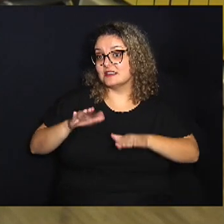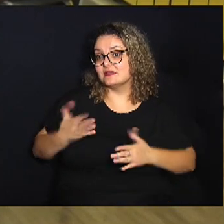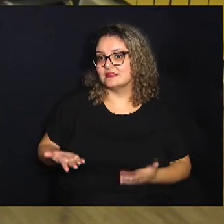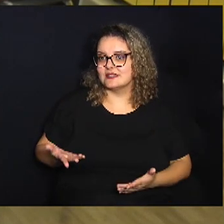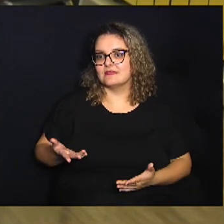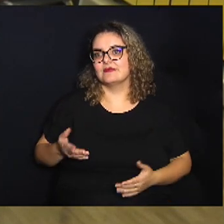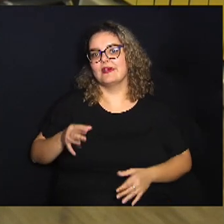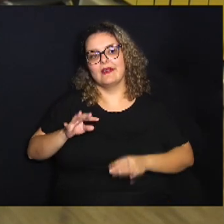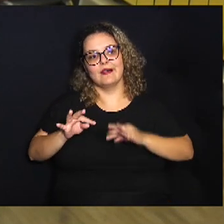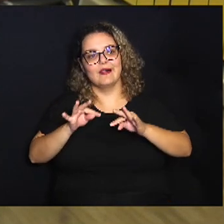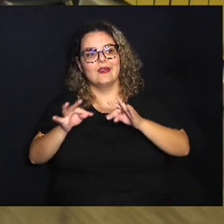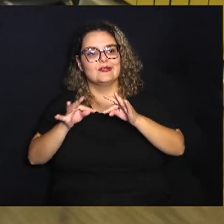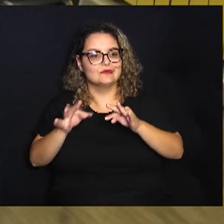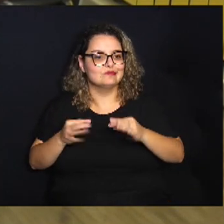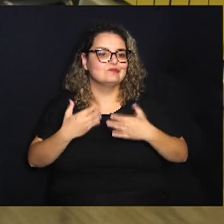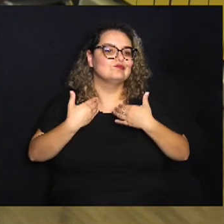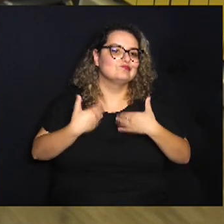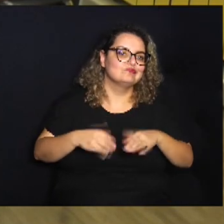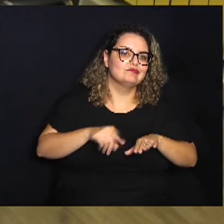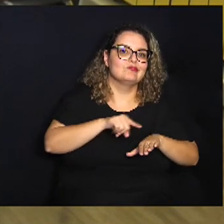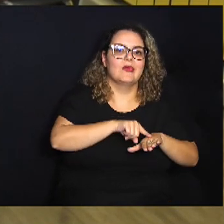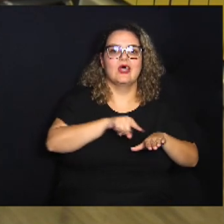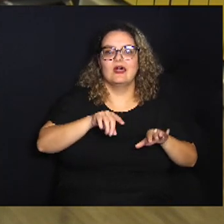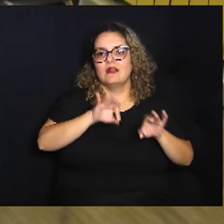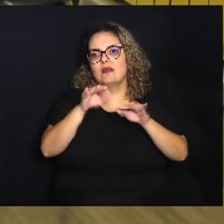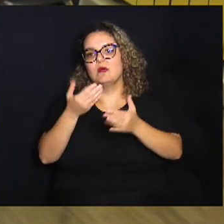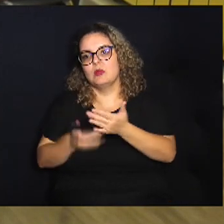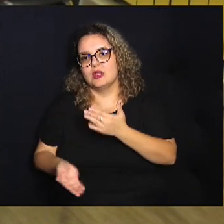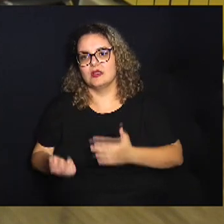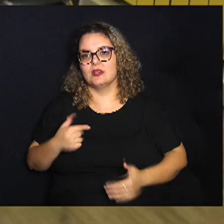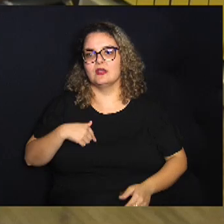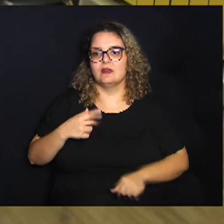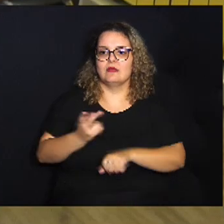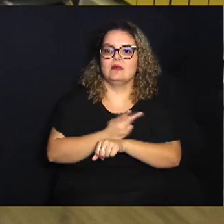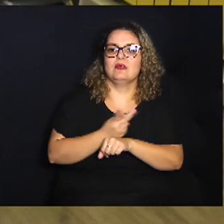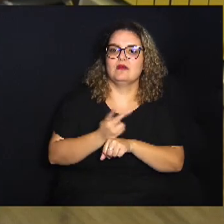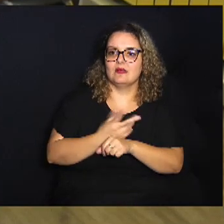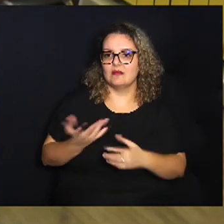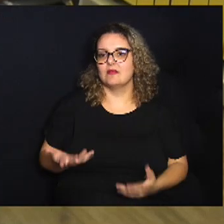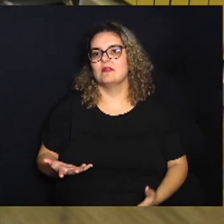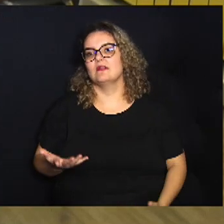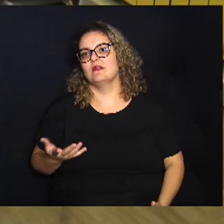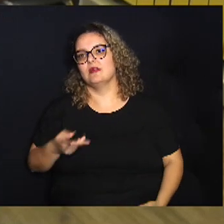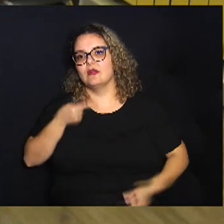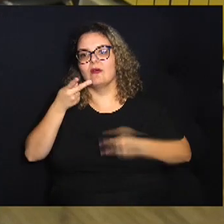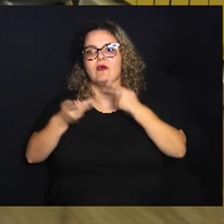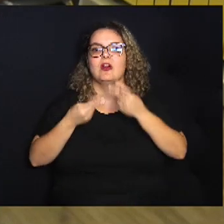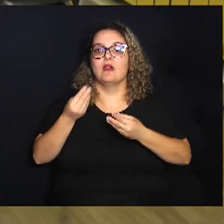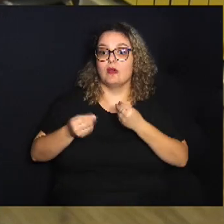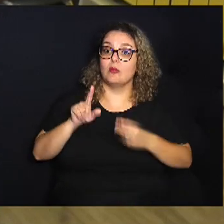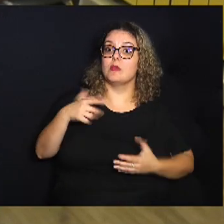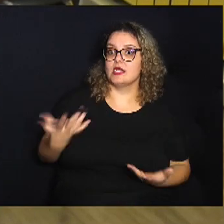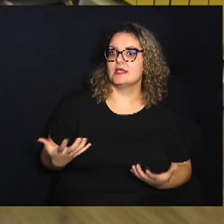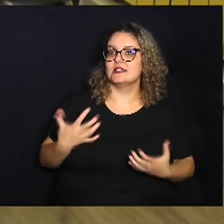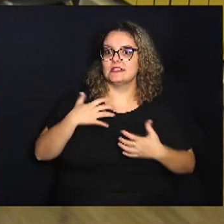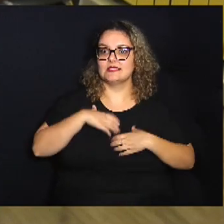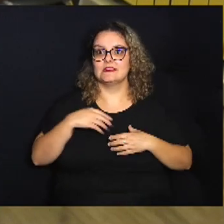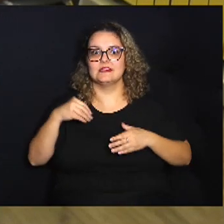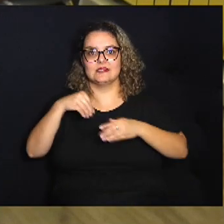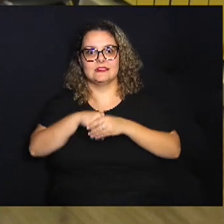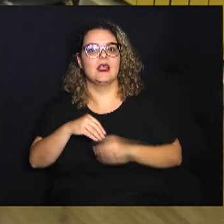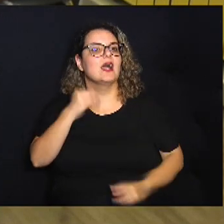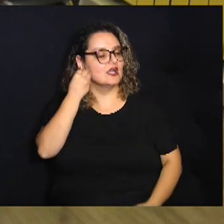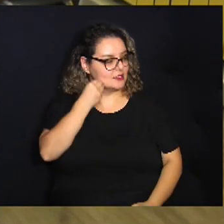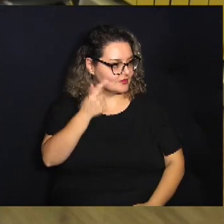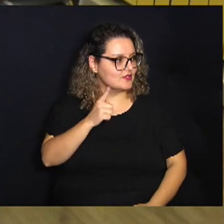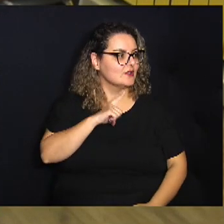área técnica, acaba afastando as pessoas. Então, eu busco muito contar como é, ter essa sensação de estar ali. A experiência que você teve